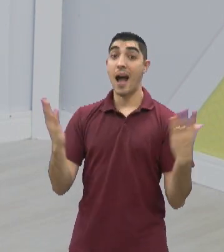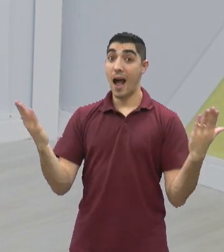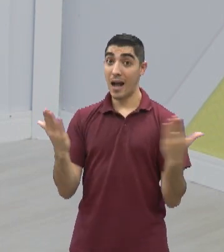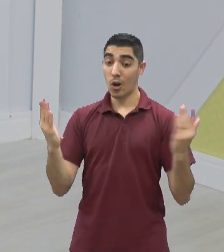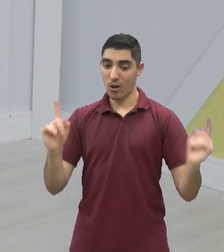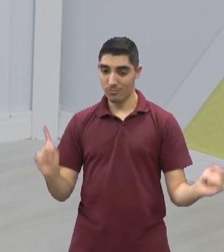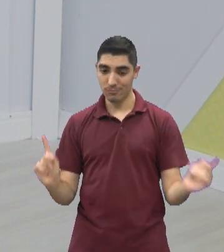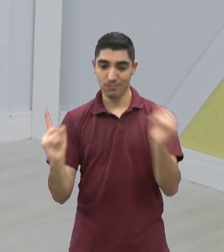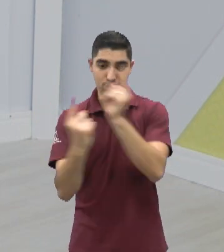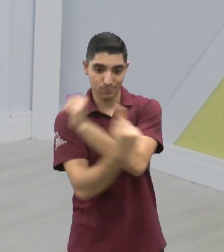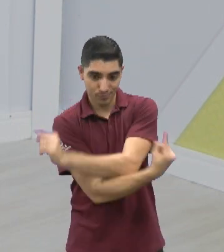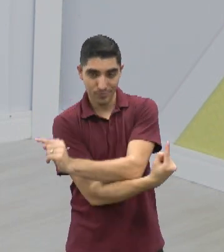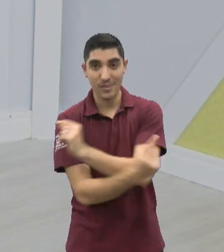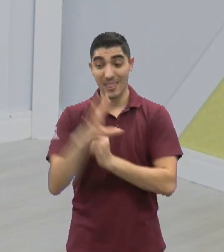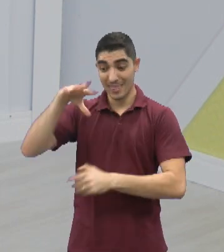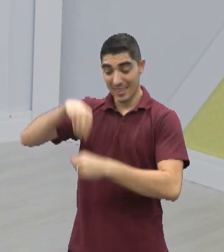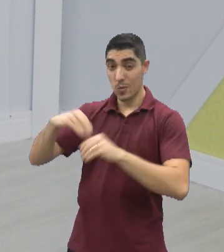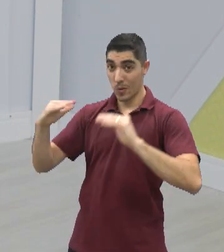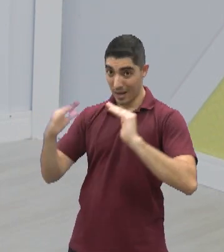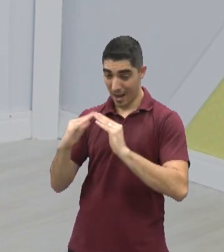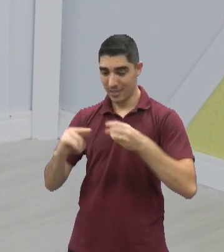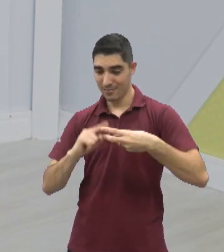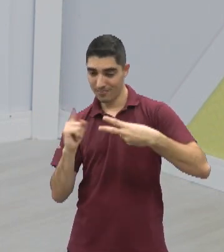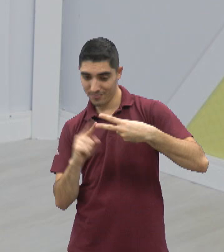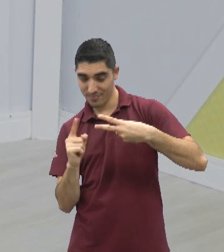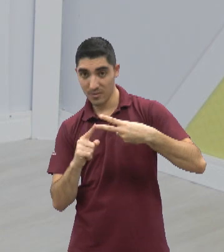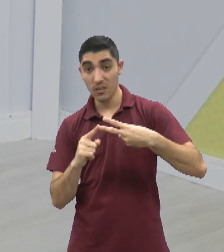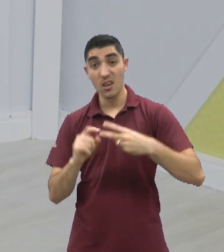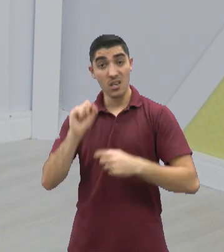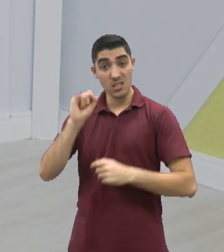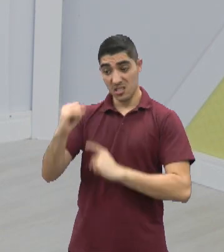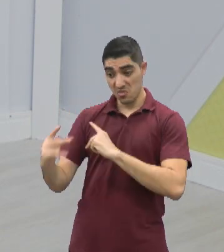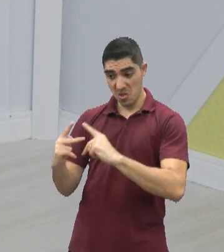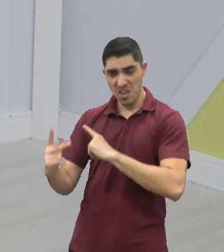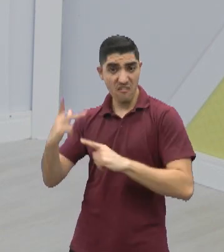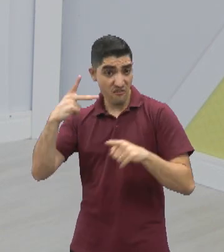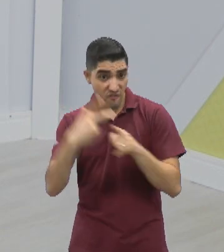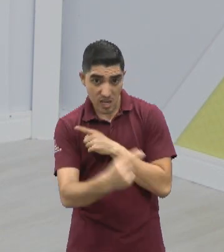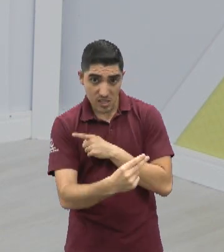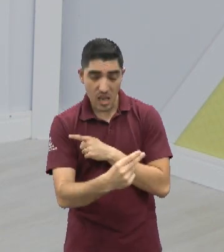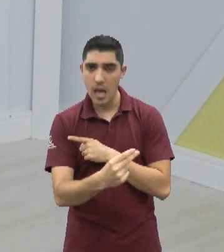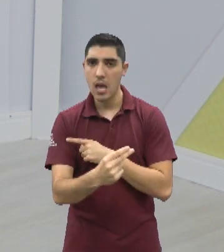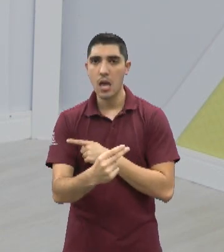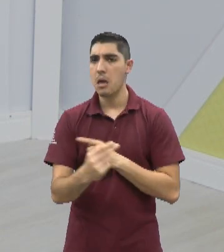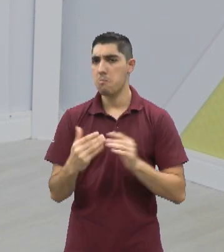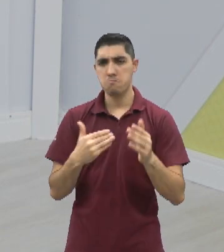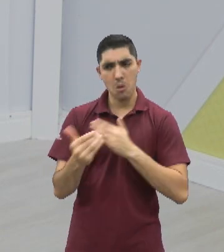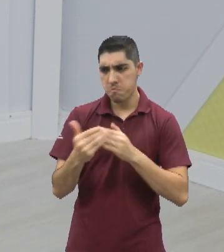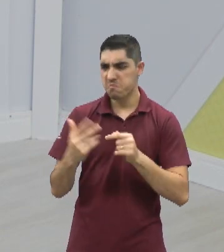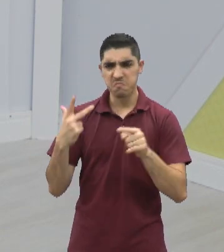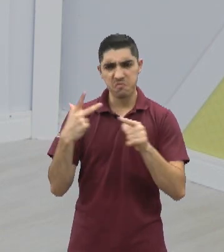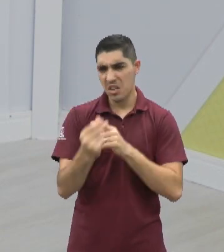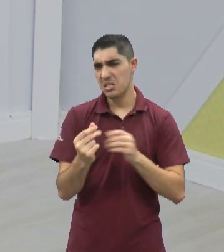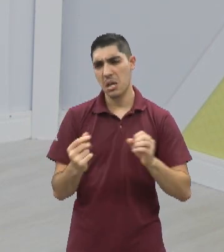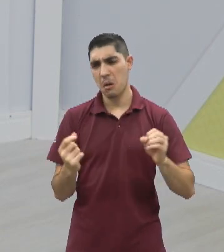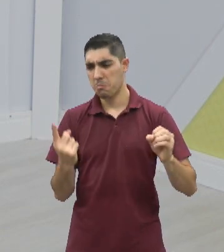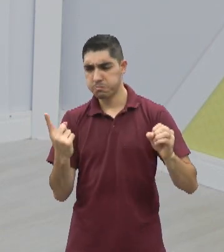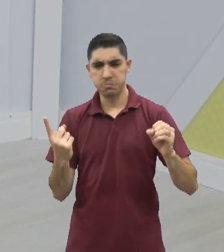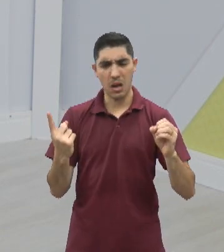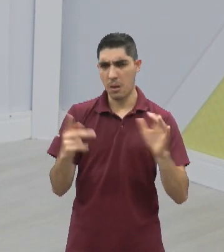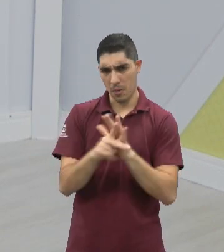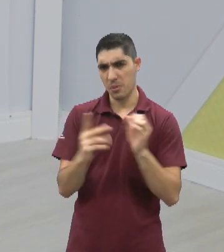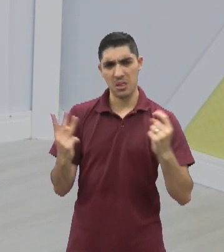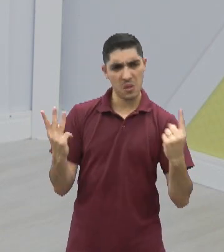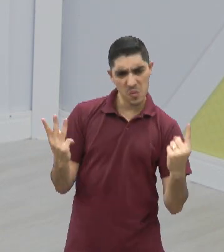para ser finalista, basta uma vitória simples, vitória por qualquer placar, para chegar à semifinal. Em caso de derrota do São José,